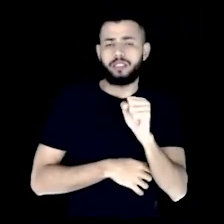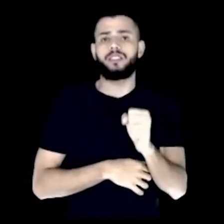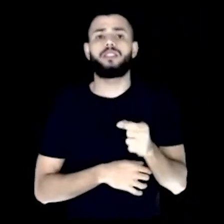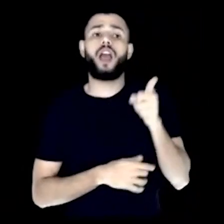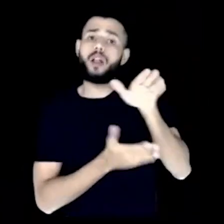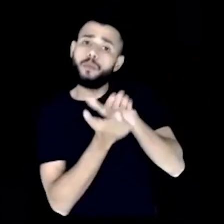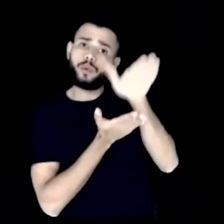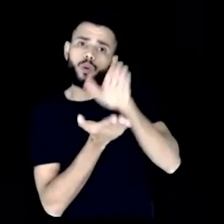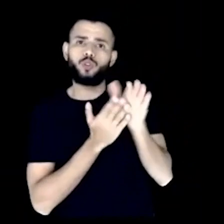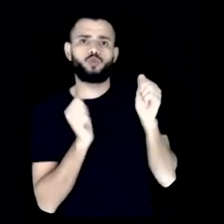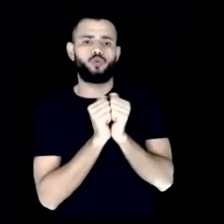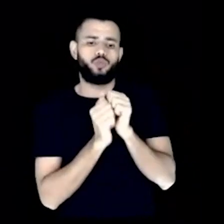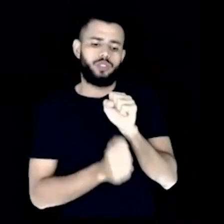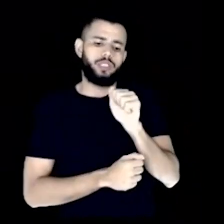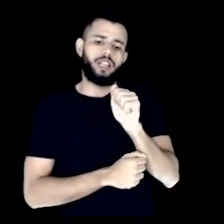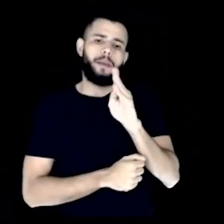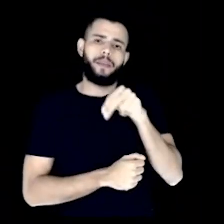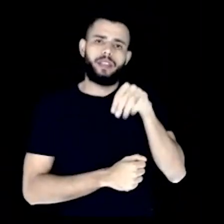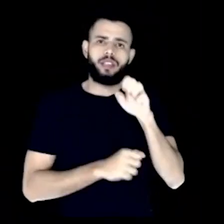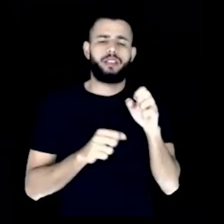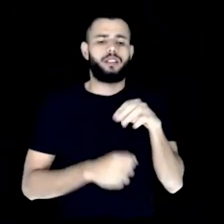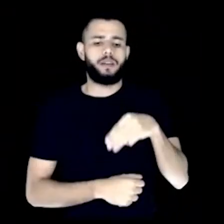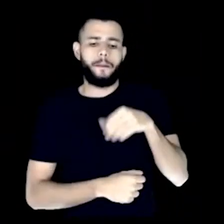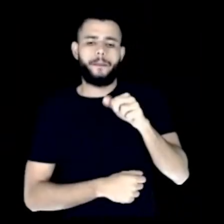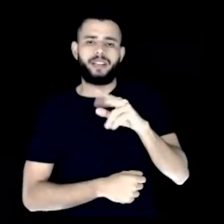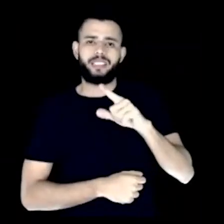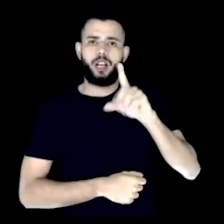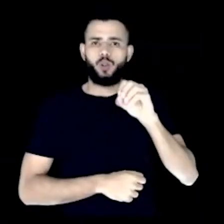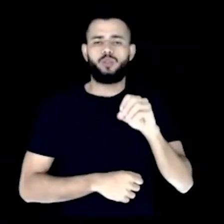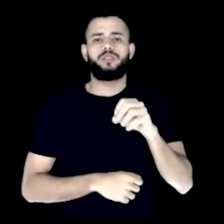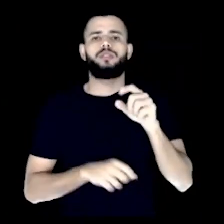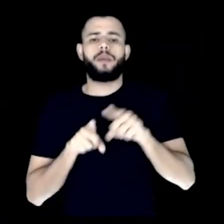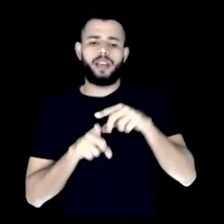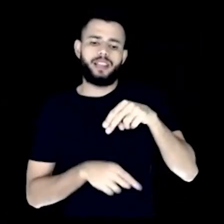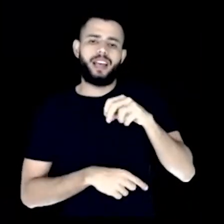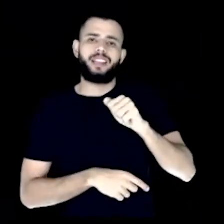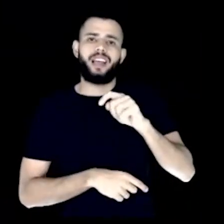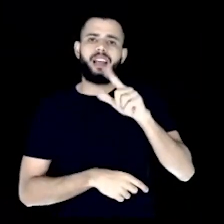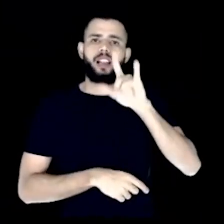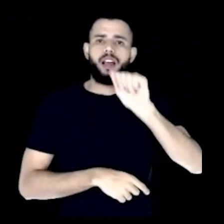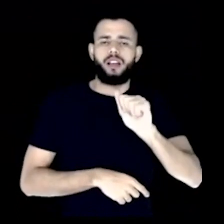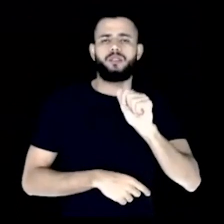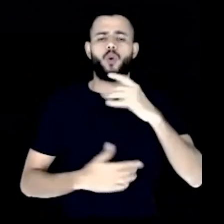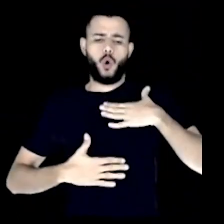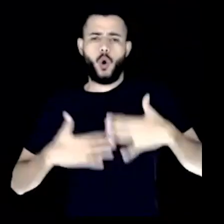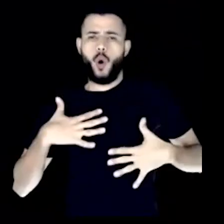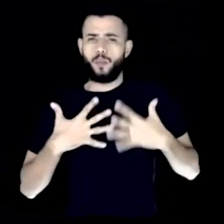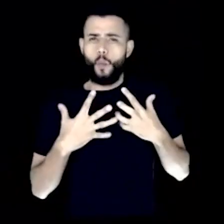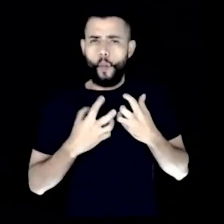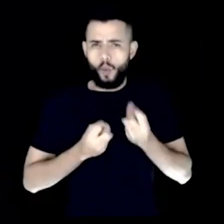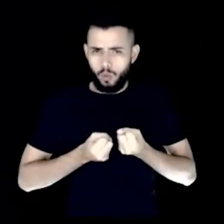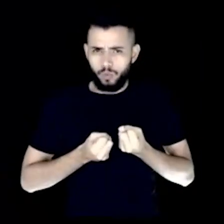e publicou, junto com Samir Machado de Machado, Marcelo Ferroni e a Natália Borges Polesso, o Corpos